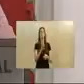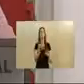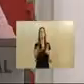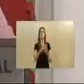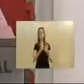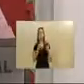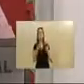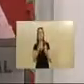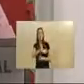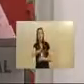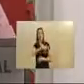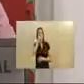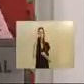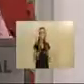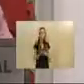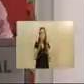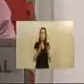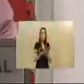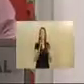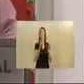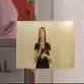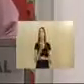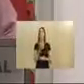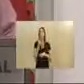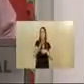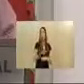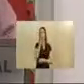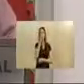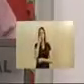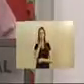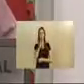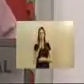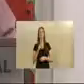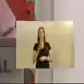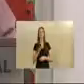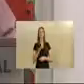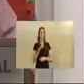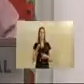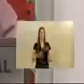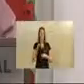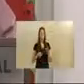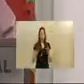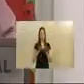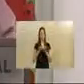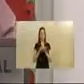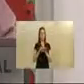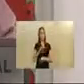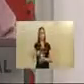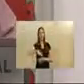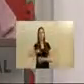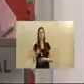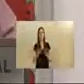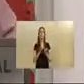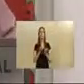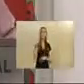economicamente desfavorecida em toda a região de blumenau nas questões relacionadas à área do direito